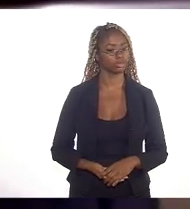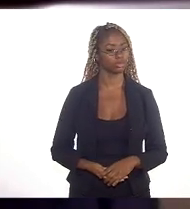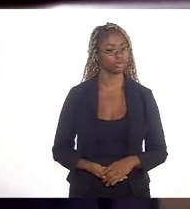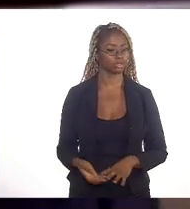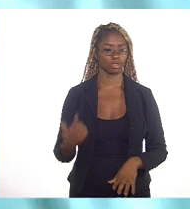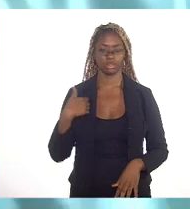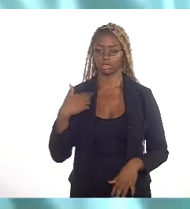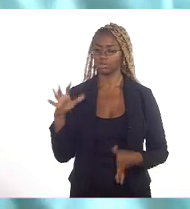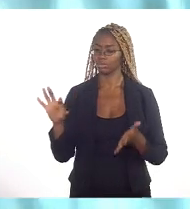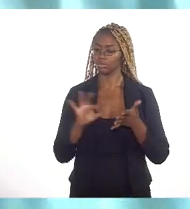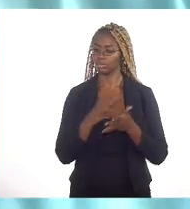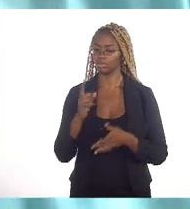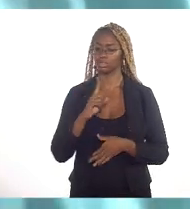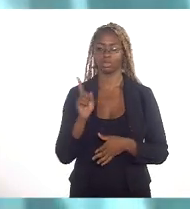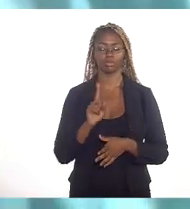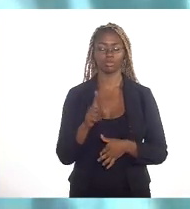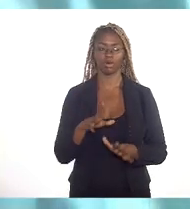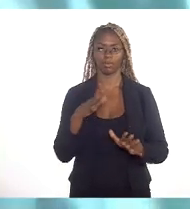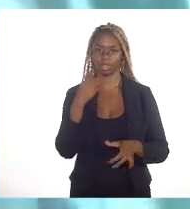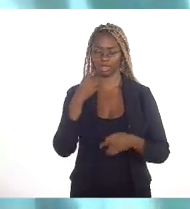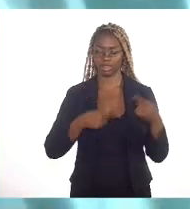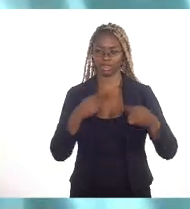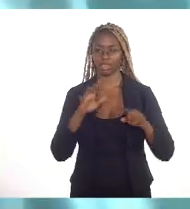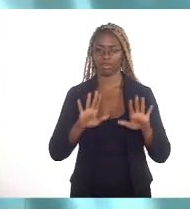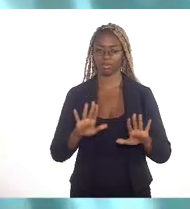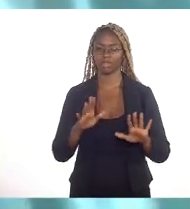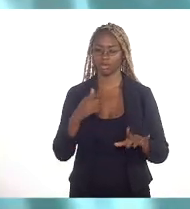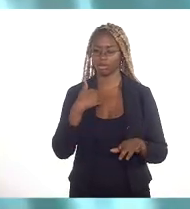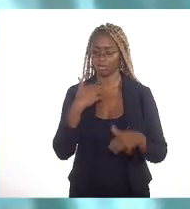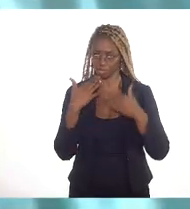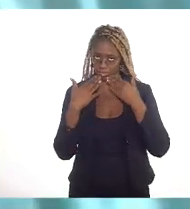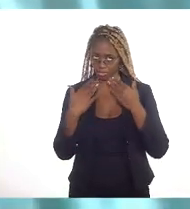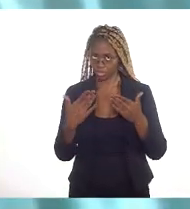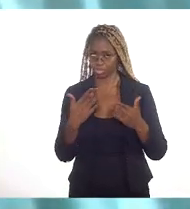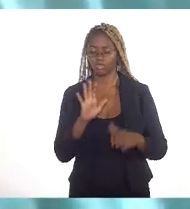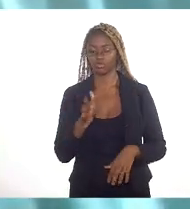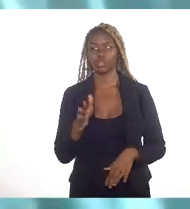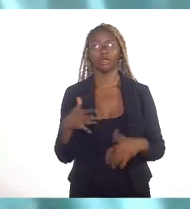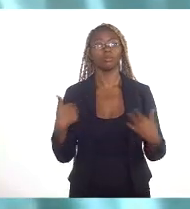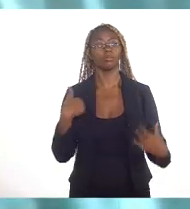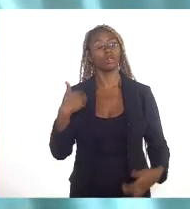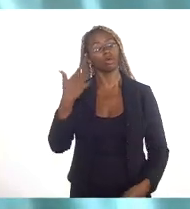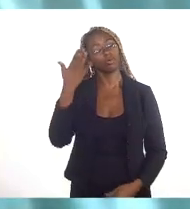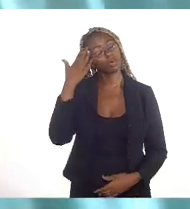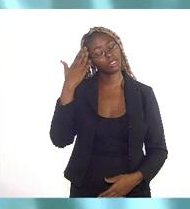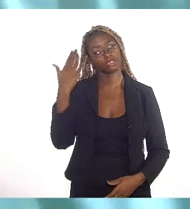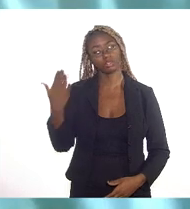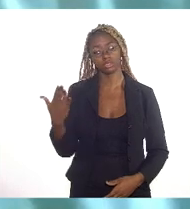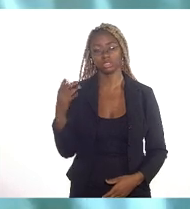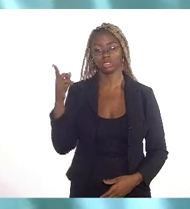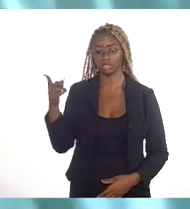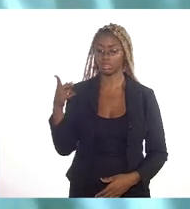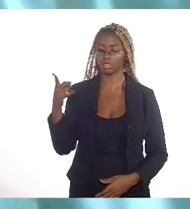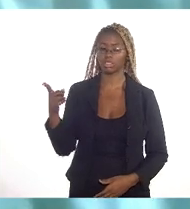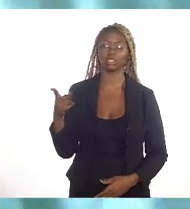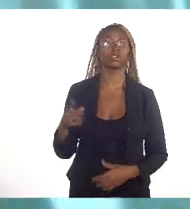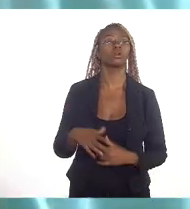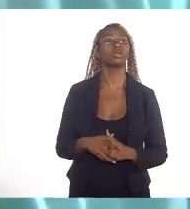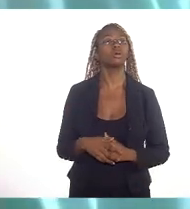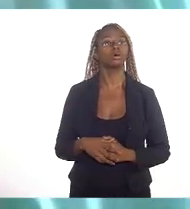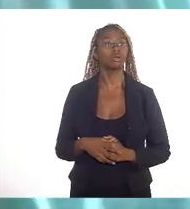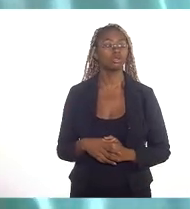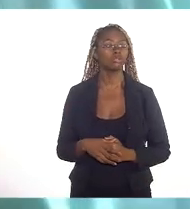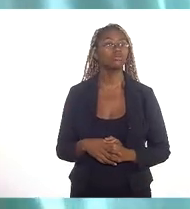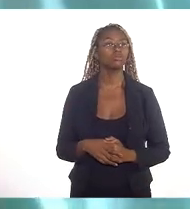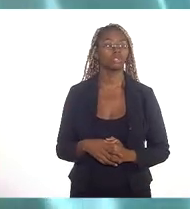para debater, porque eu já tinha apresentado, mas eu queria agradecer a todas as pessoas que reconheceram o mérito do projeto, as palavras do Márcio